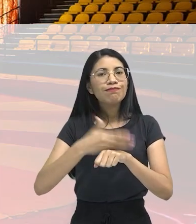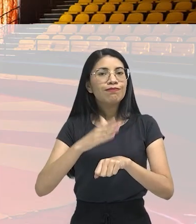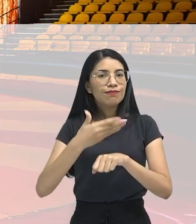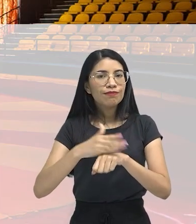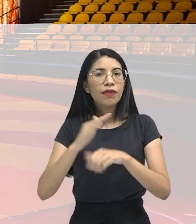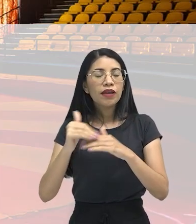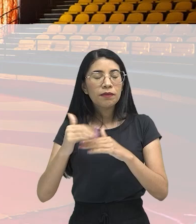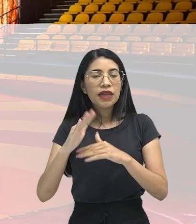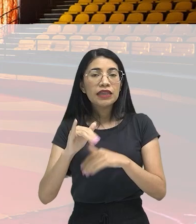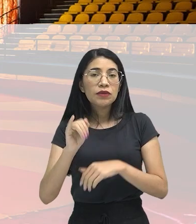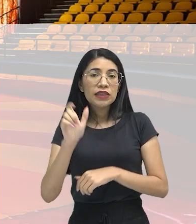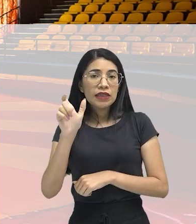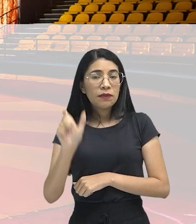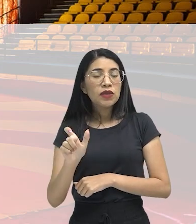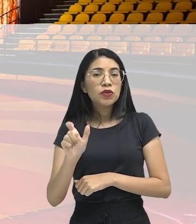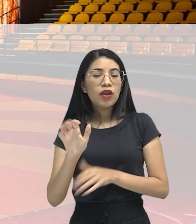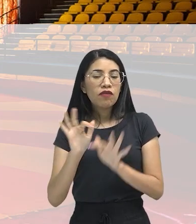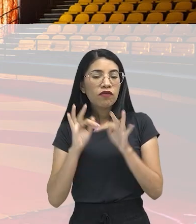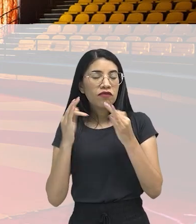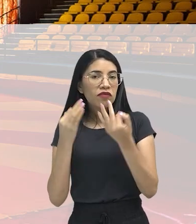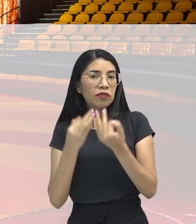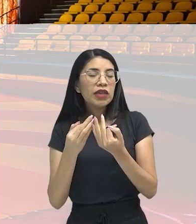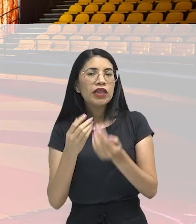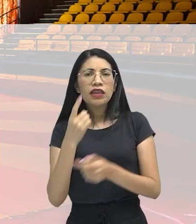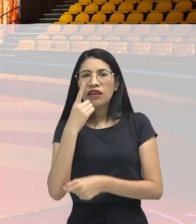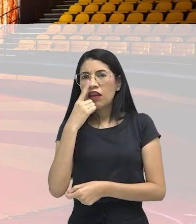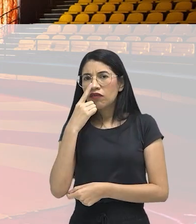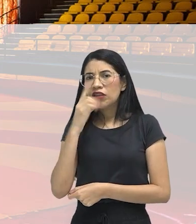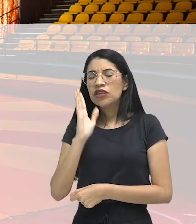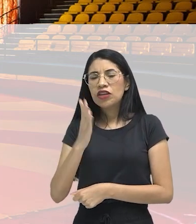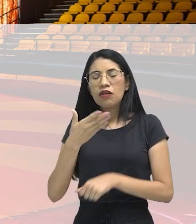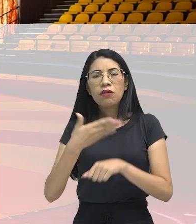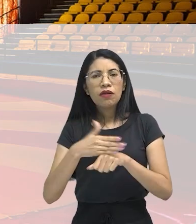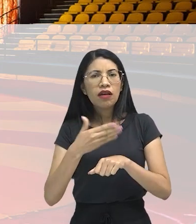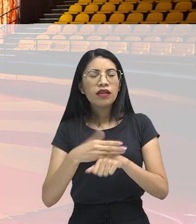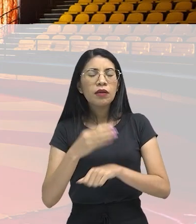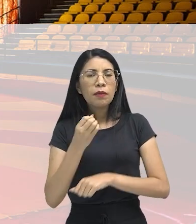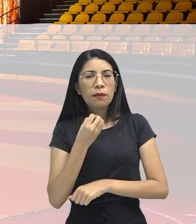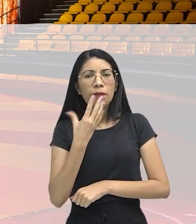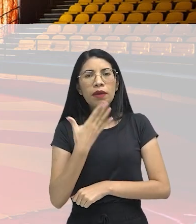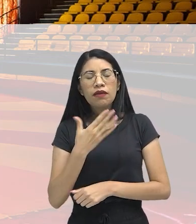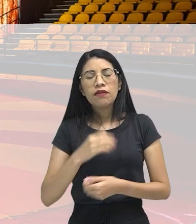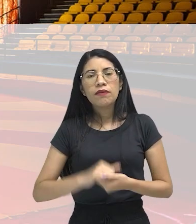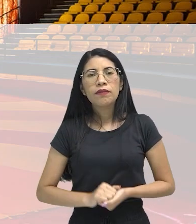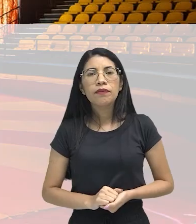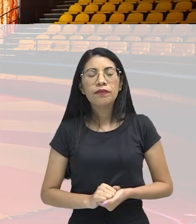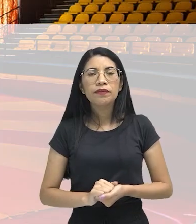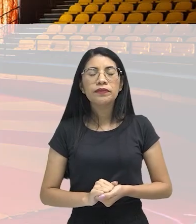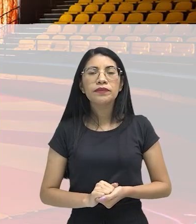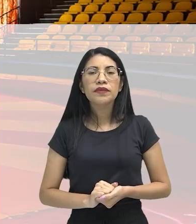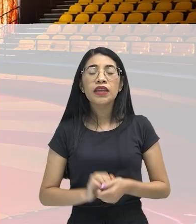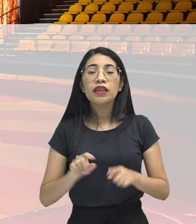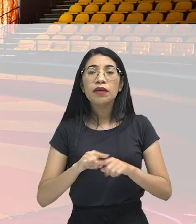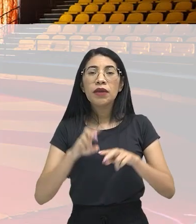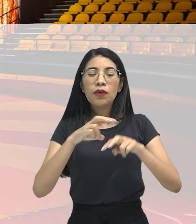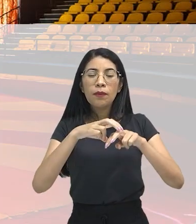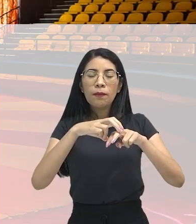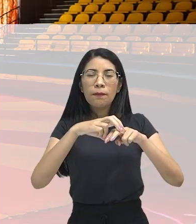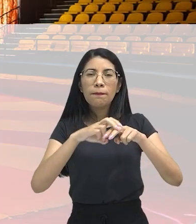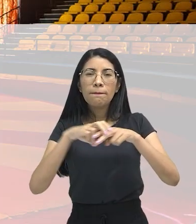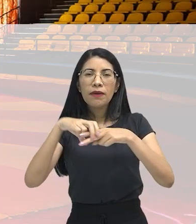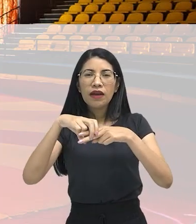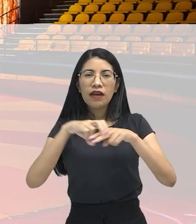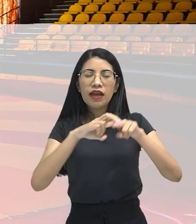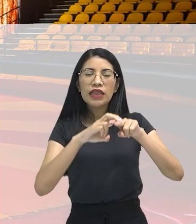Então, quando a pessoa é da sua própria família, você consegue treinar com bastante afinco, né? Os saltos são feitos